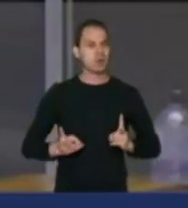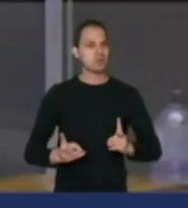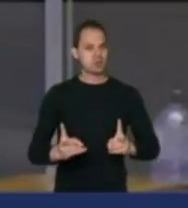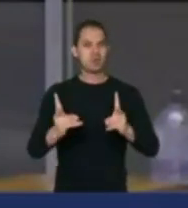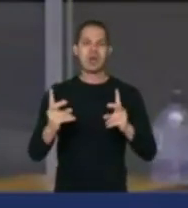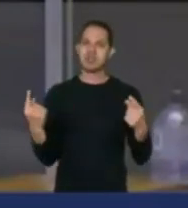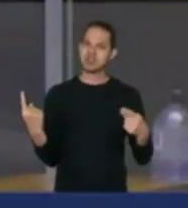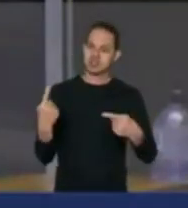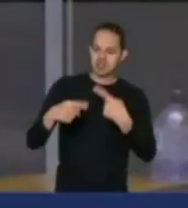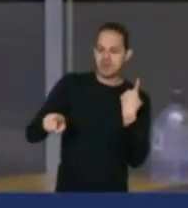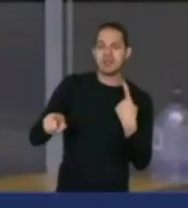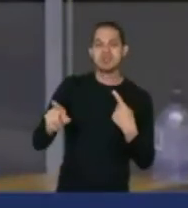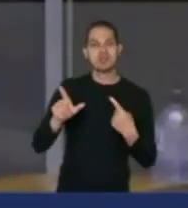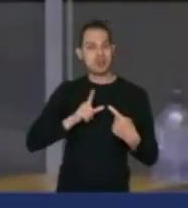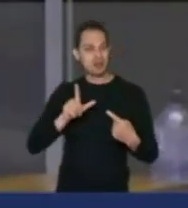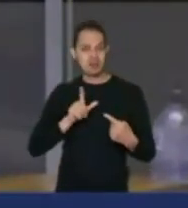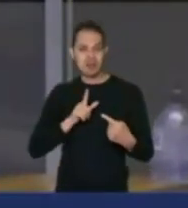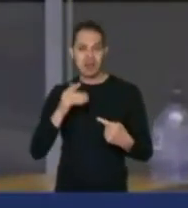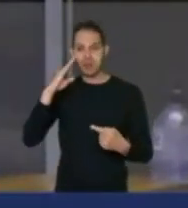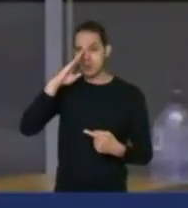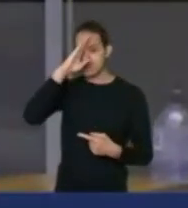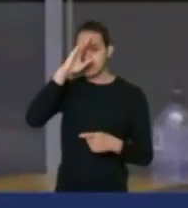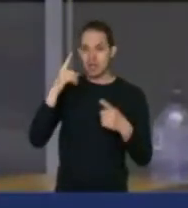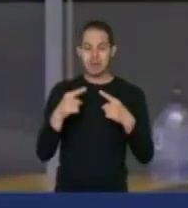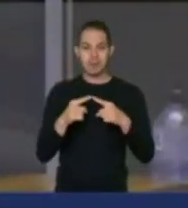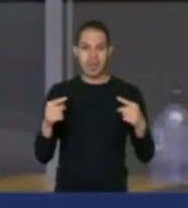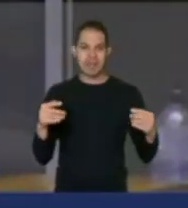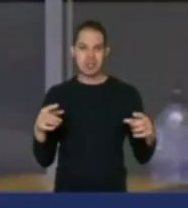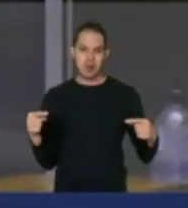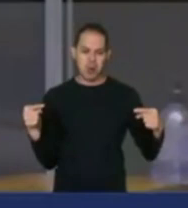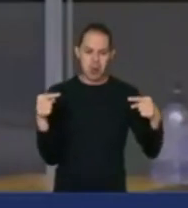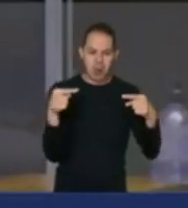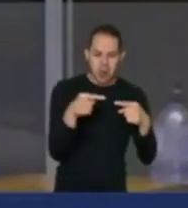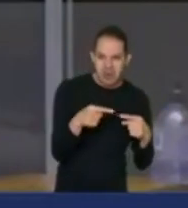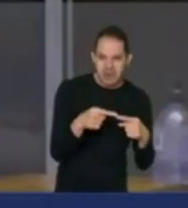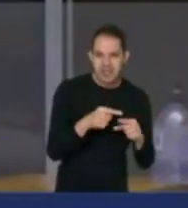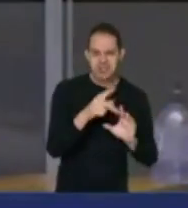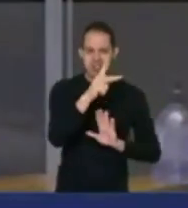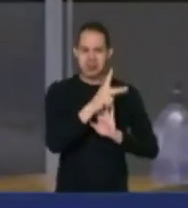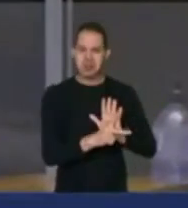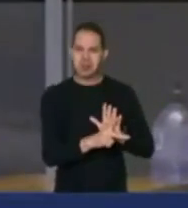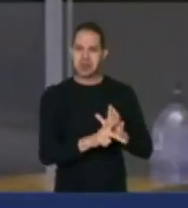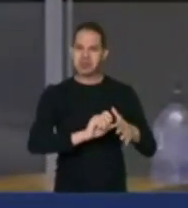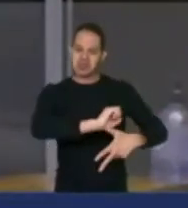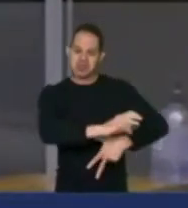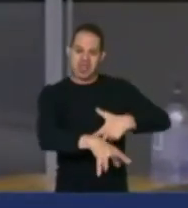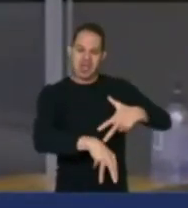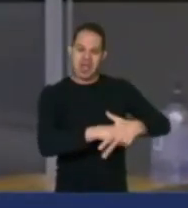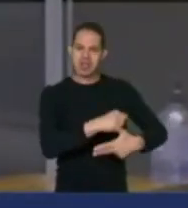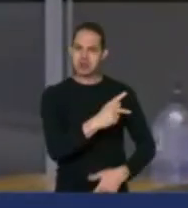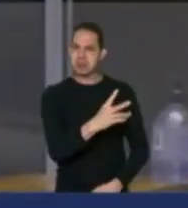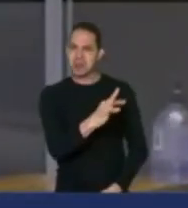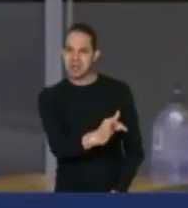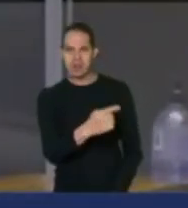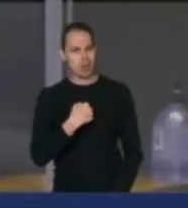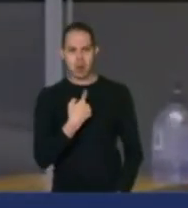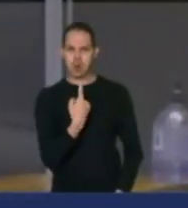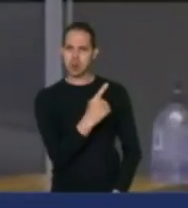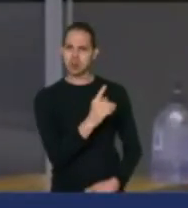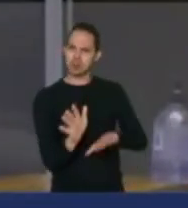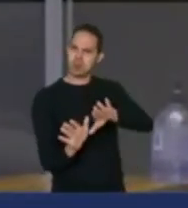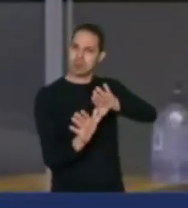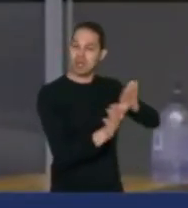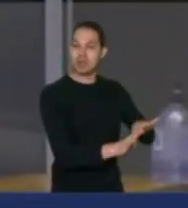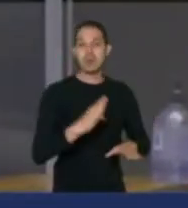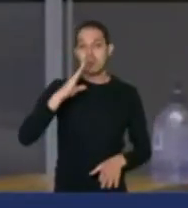Tenho divergências com Bolsonaro, mas não tenho nenhuma convergência com o projeto corrupto de poder do PT. Votarei em